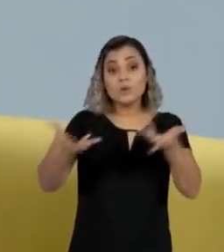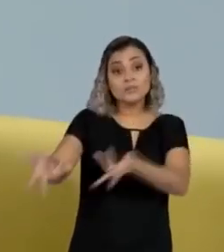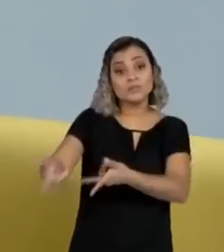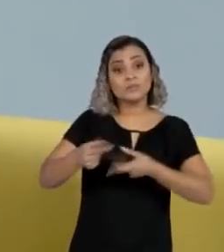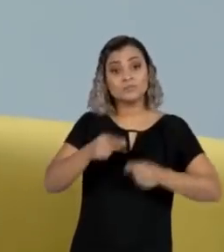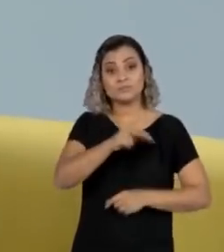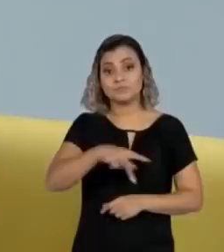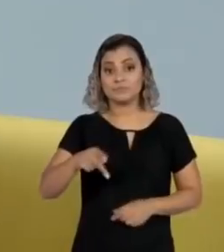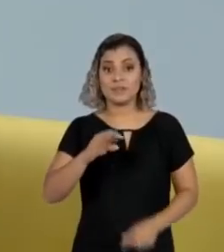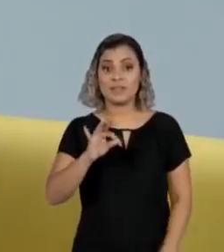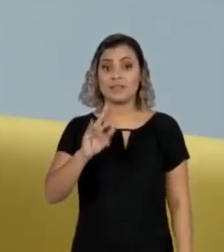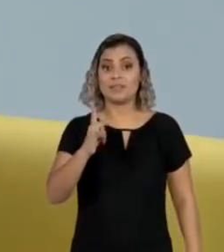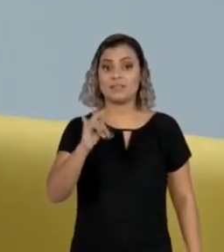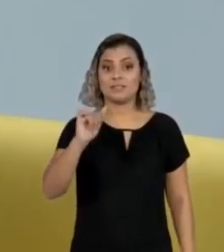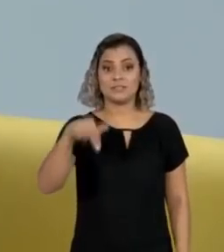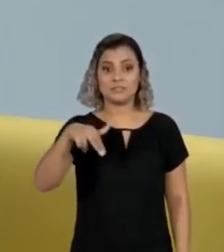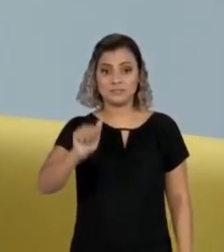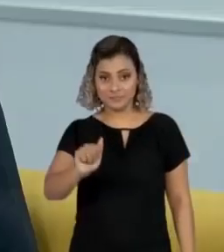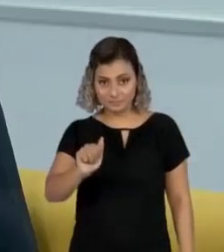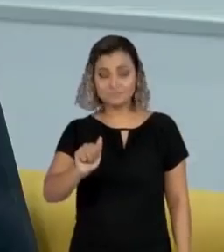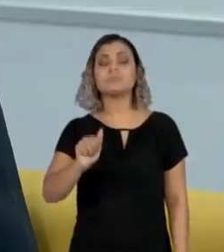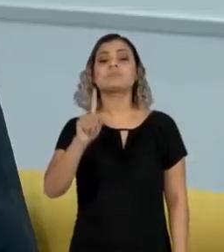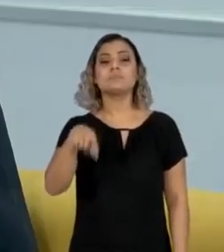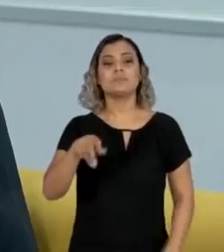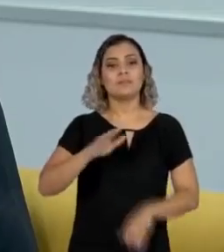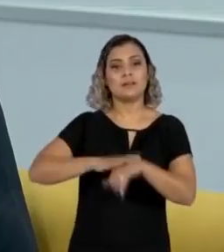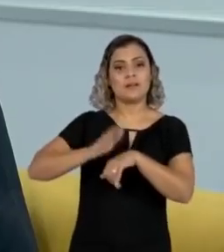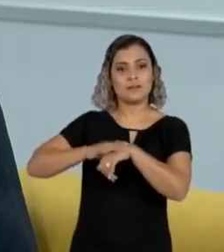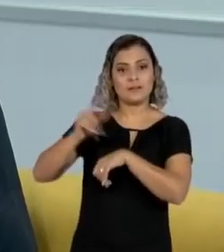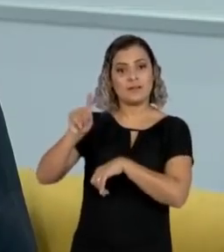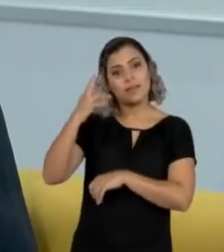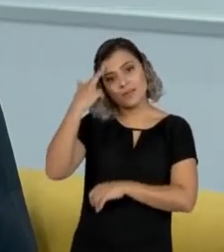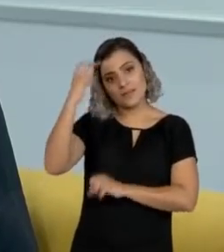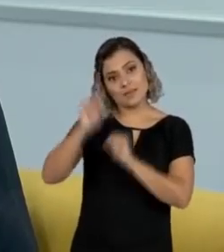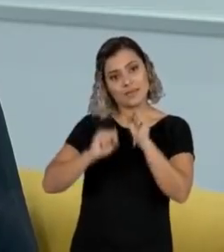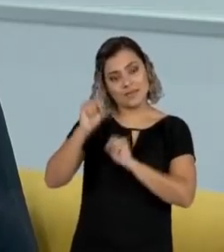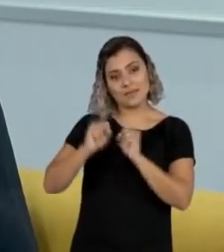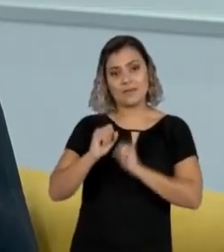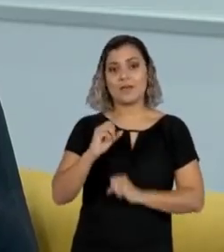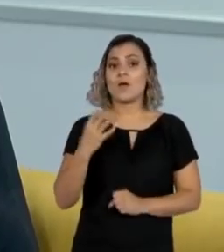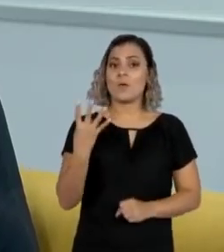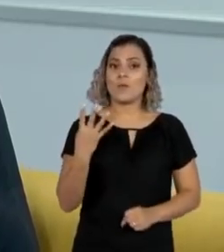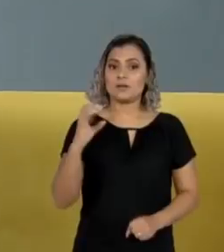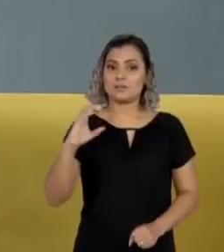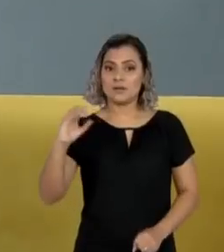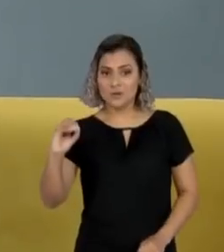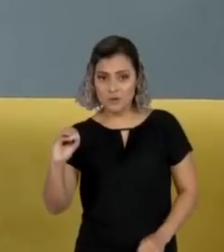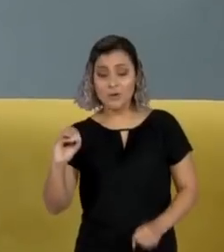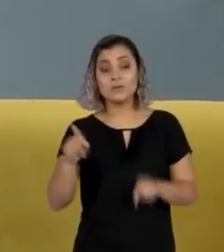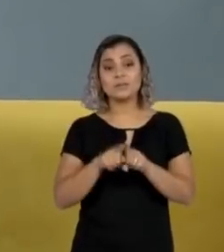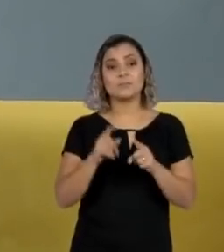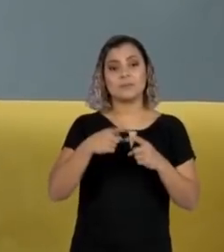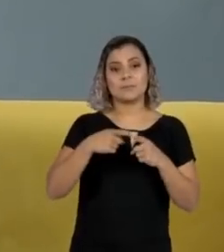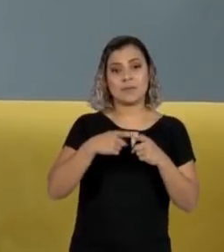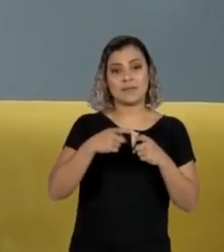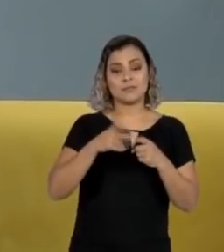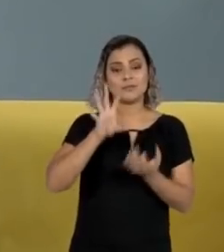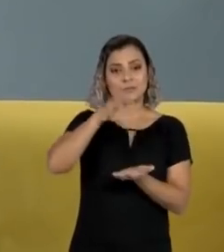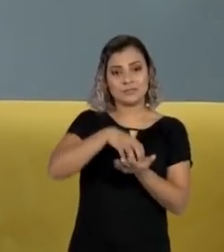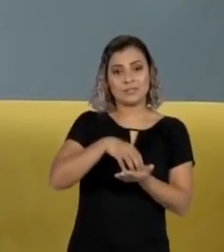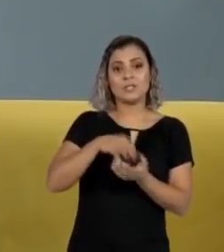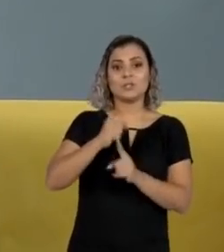a professora Tatiana Capelano, que é consultora da empresa 4CO, e o professor Dr. Rui Braga, que é chefe do